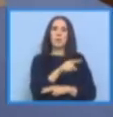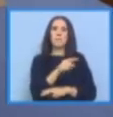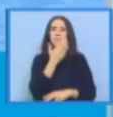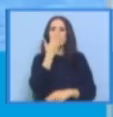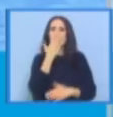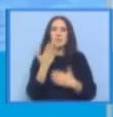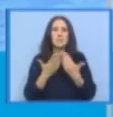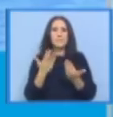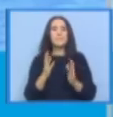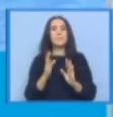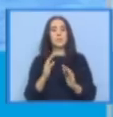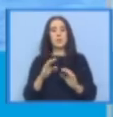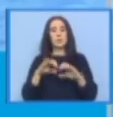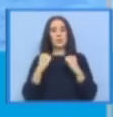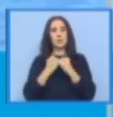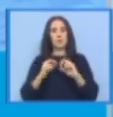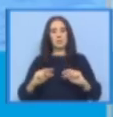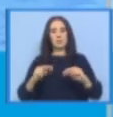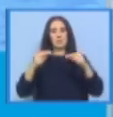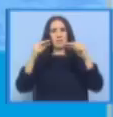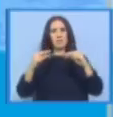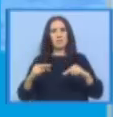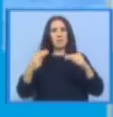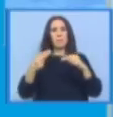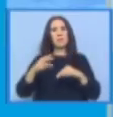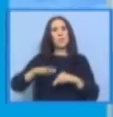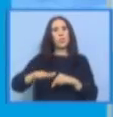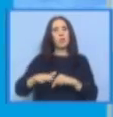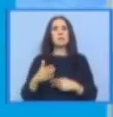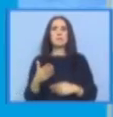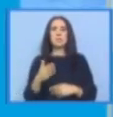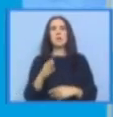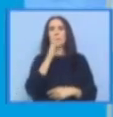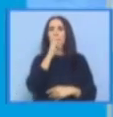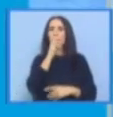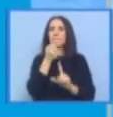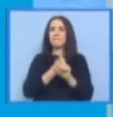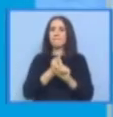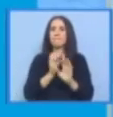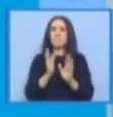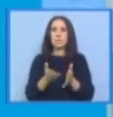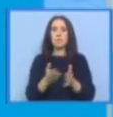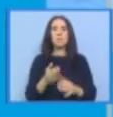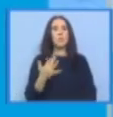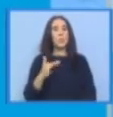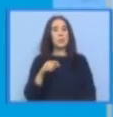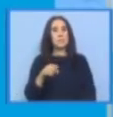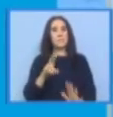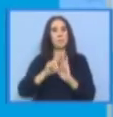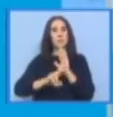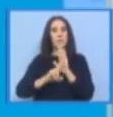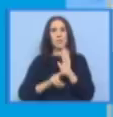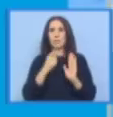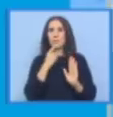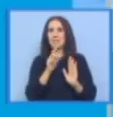parece, na escala social, ser menor do que outro. E isto é uma cultura que se tem que combater. E o que é extraordinário neste relatório,